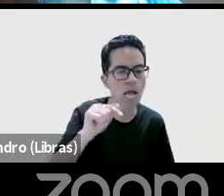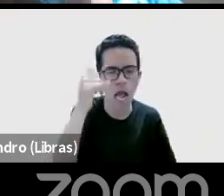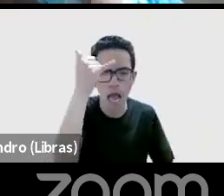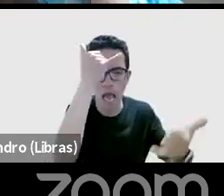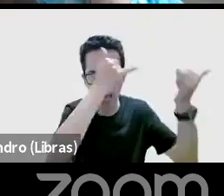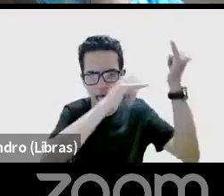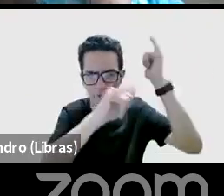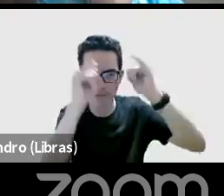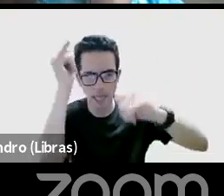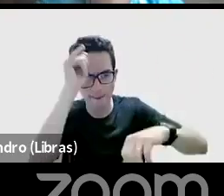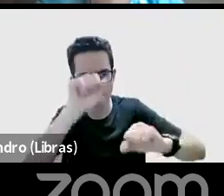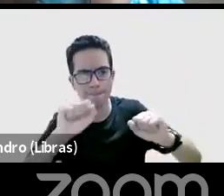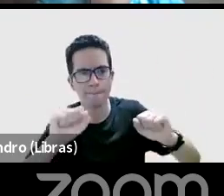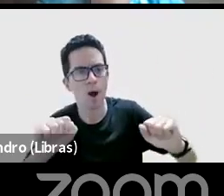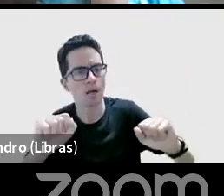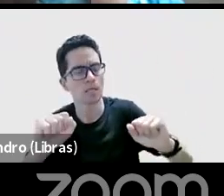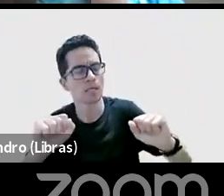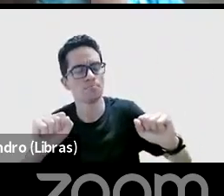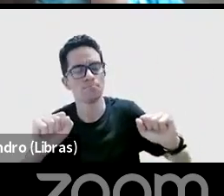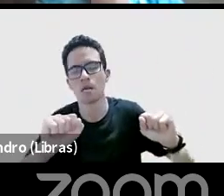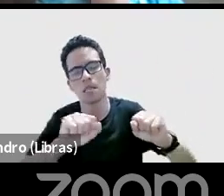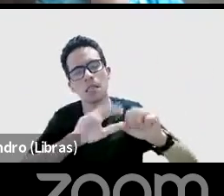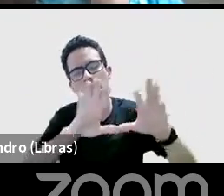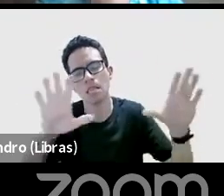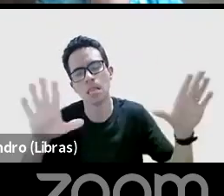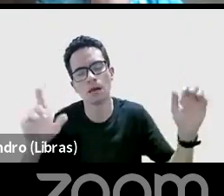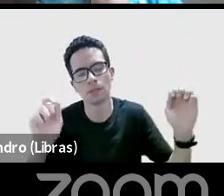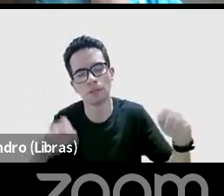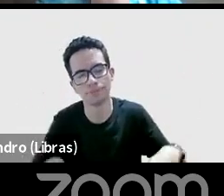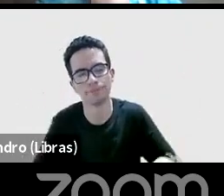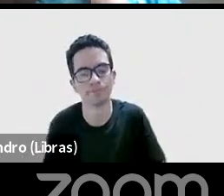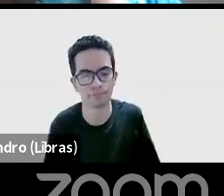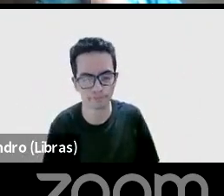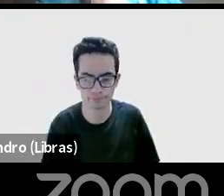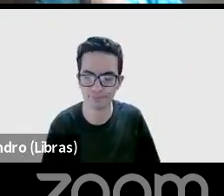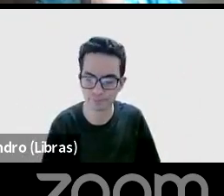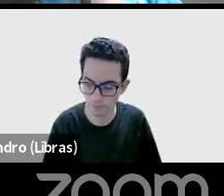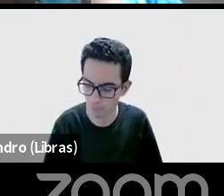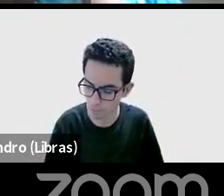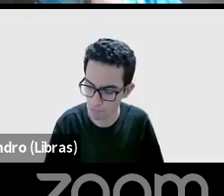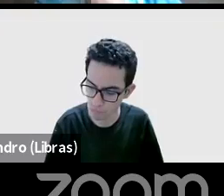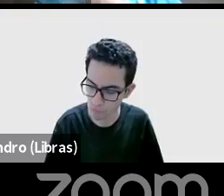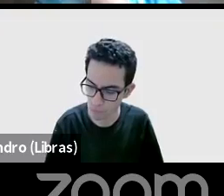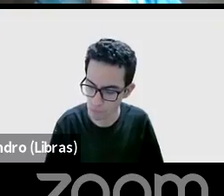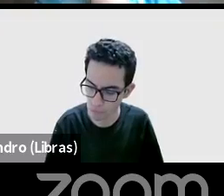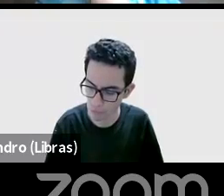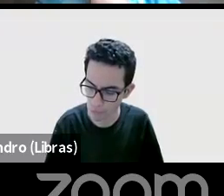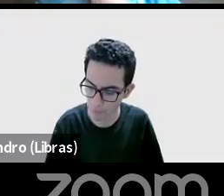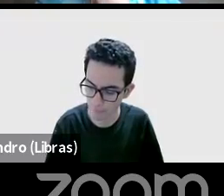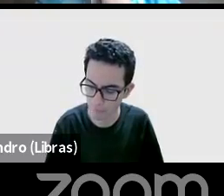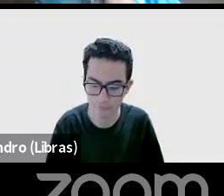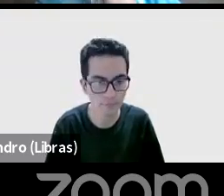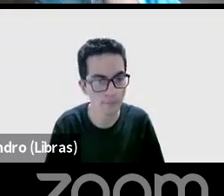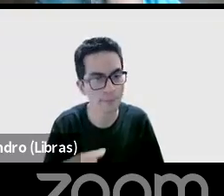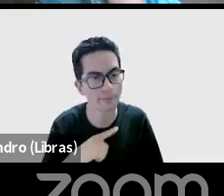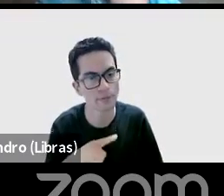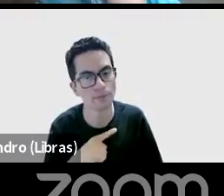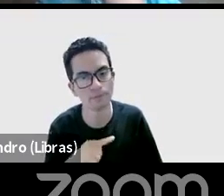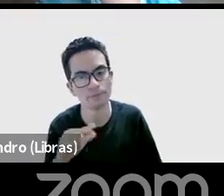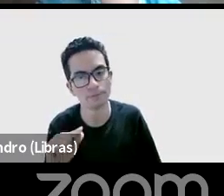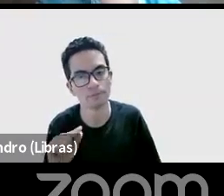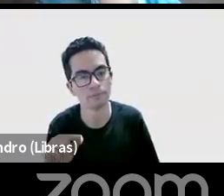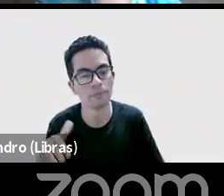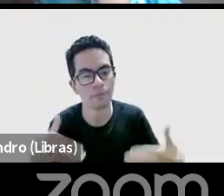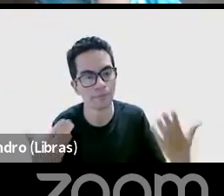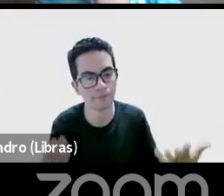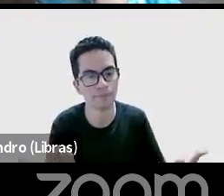que as coisas se cristalizem, né? Porque esses processos de cristalização, né, aí, enfim, eu também não sei